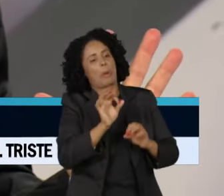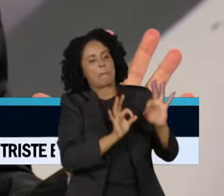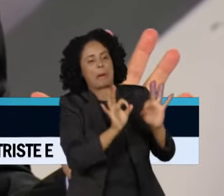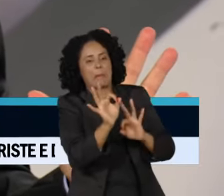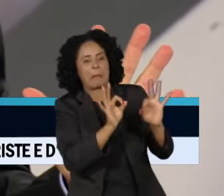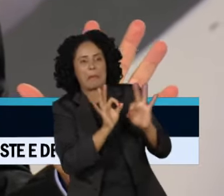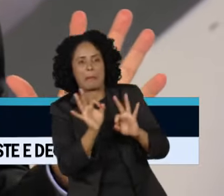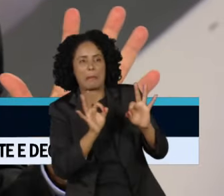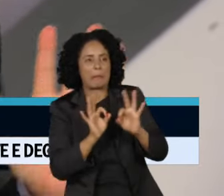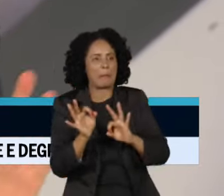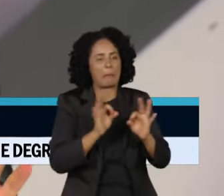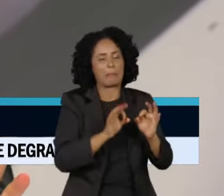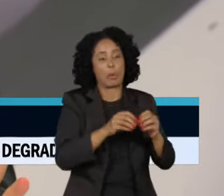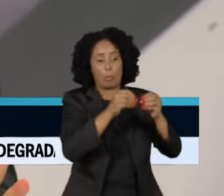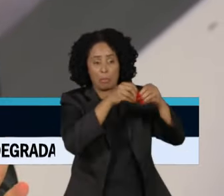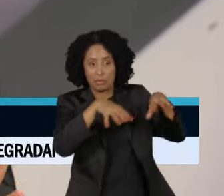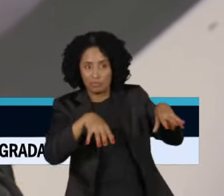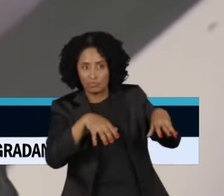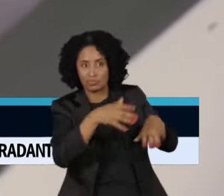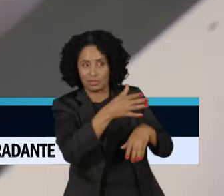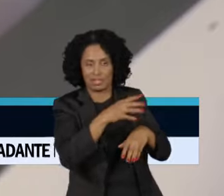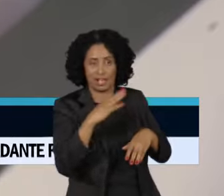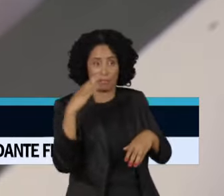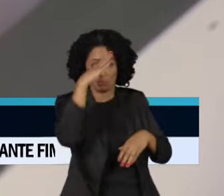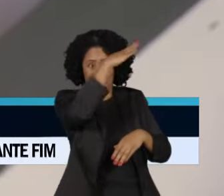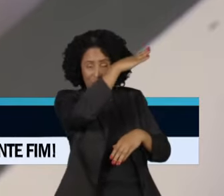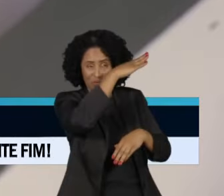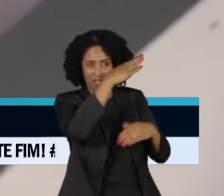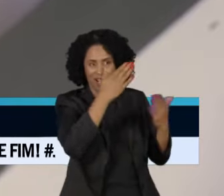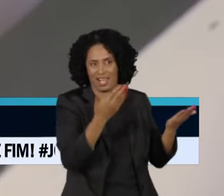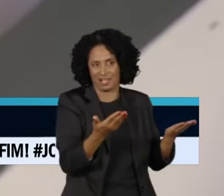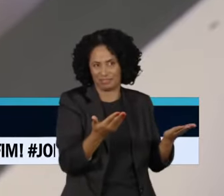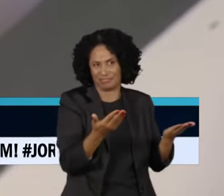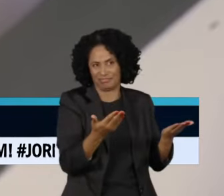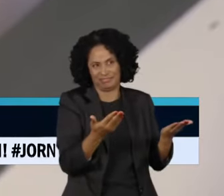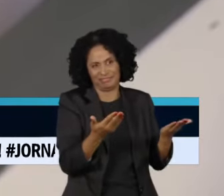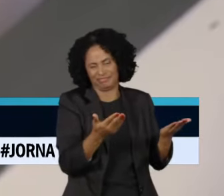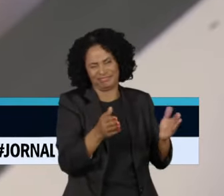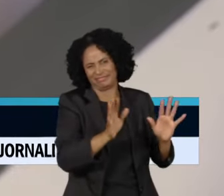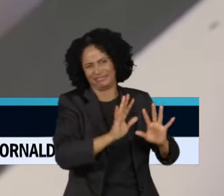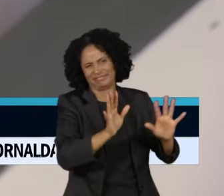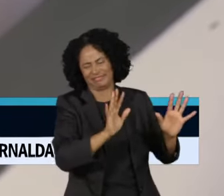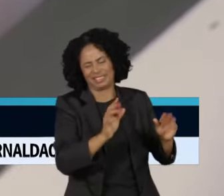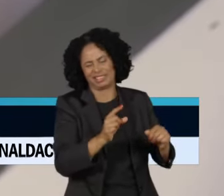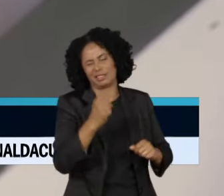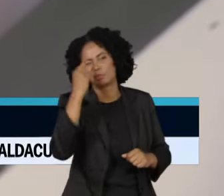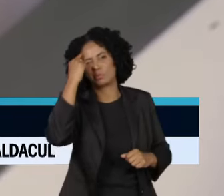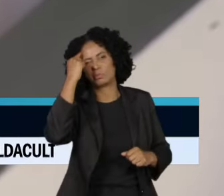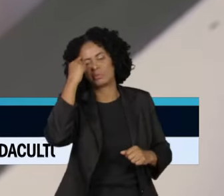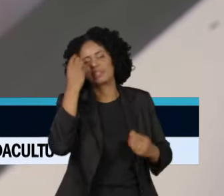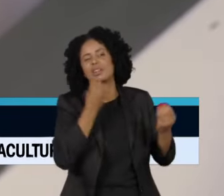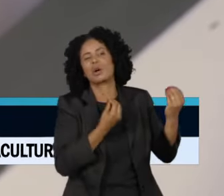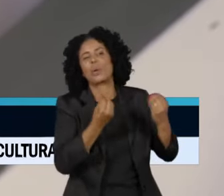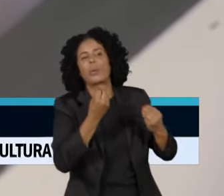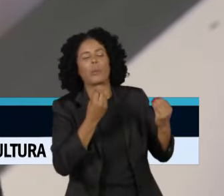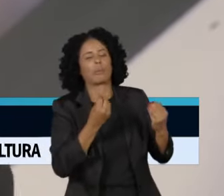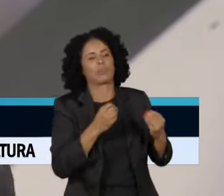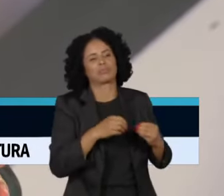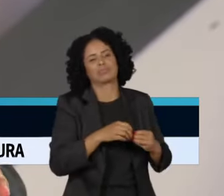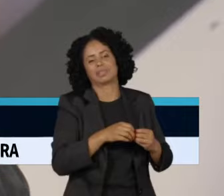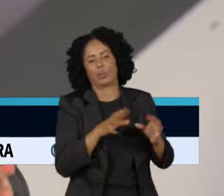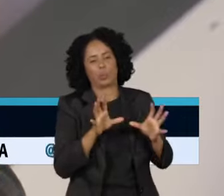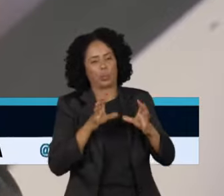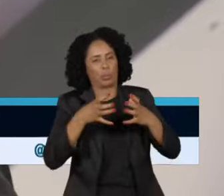isso. Admita essa possibilidade de alguma coisa ter sido plantada. Essa movimentação de bolsonaristas estão